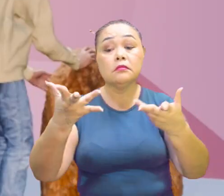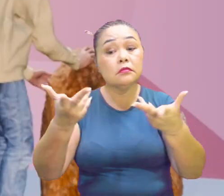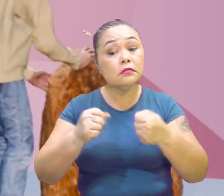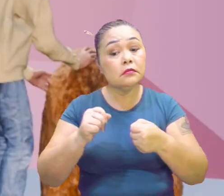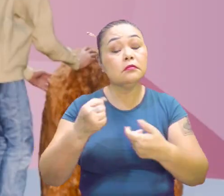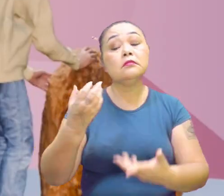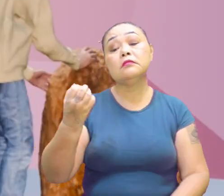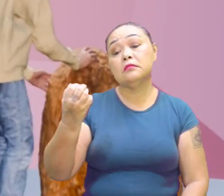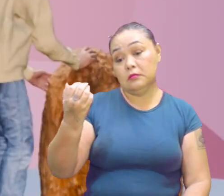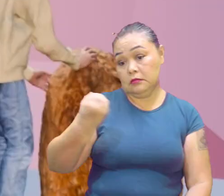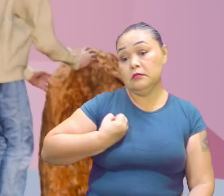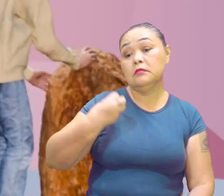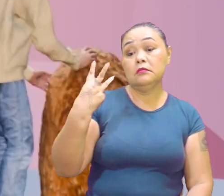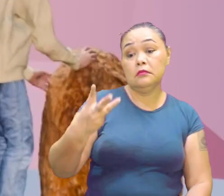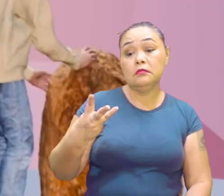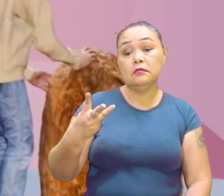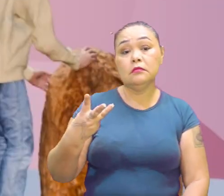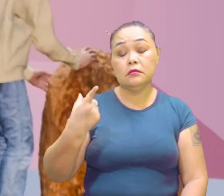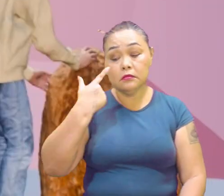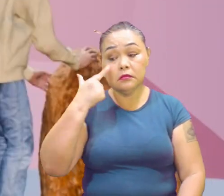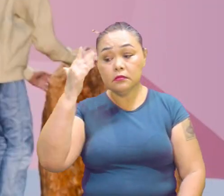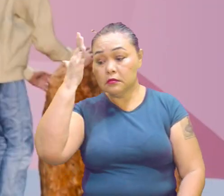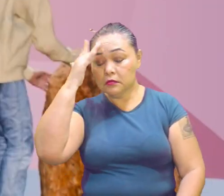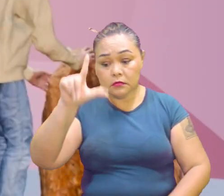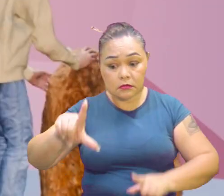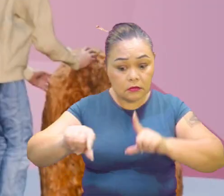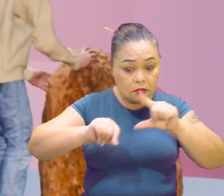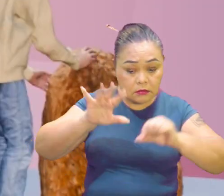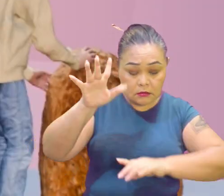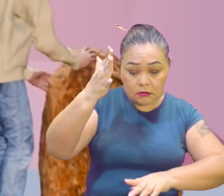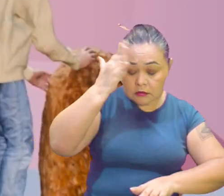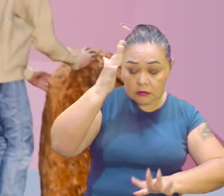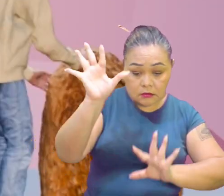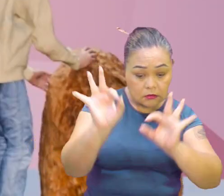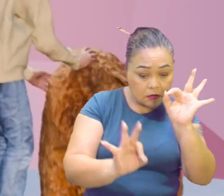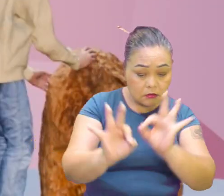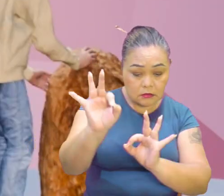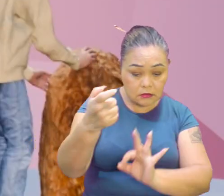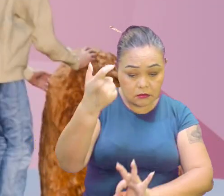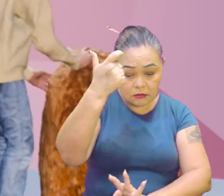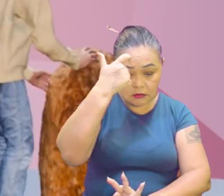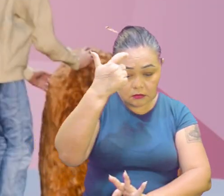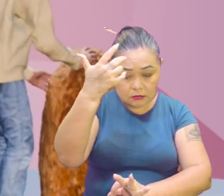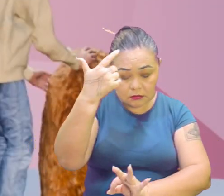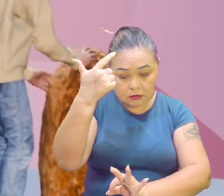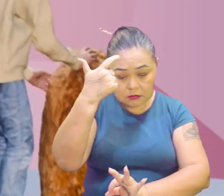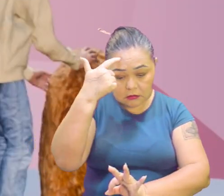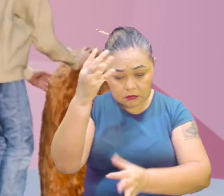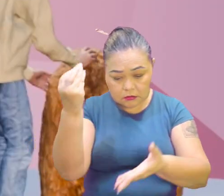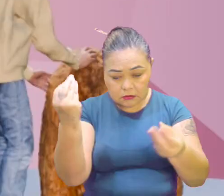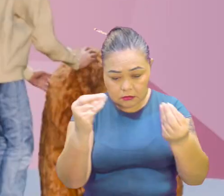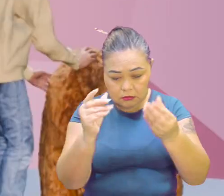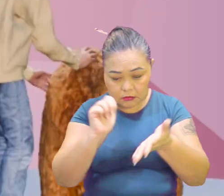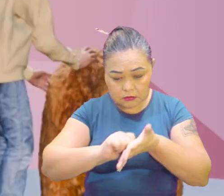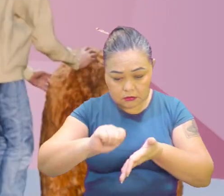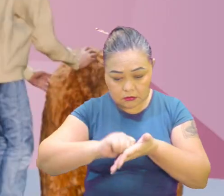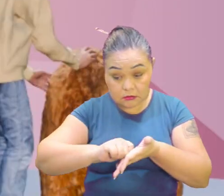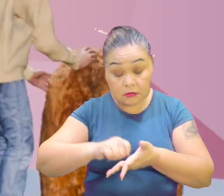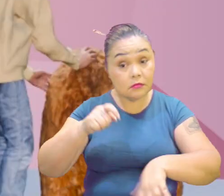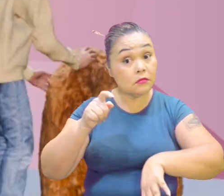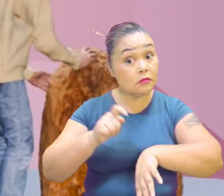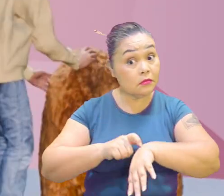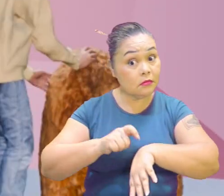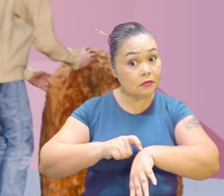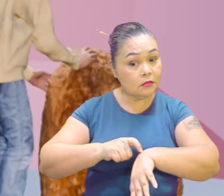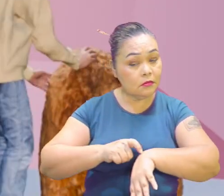competência 3, se você sabe selecionar, organizar as suas ideias, né, na hora que